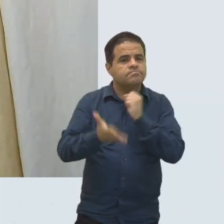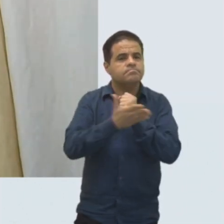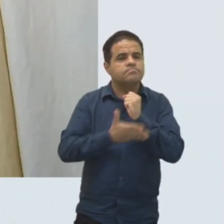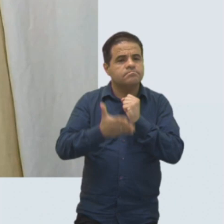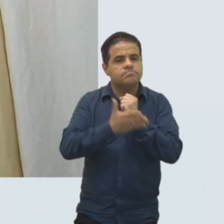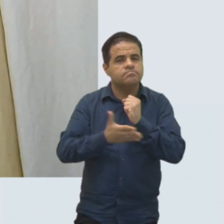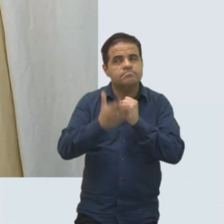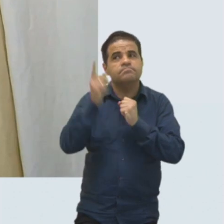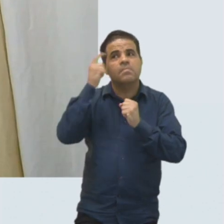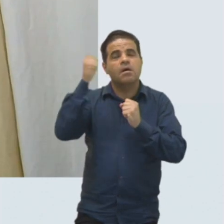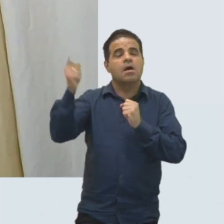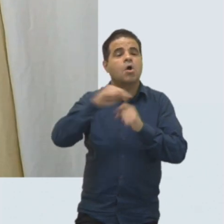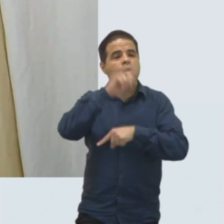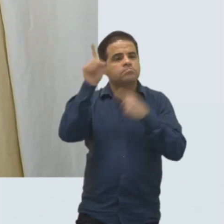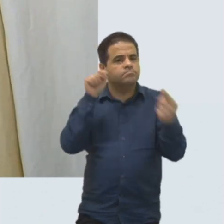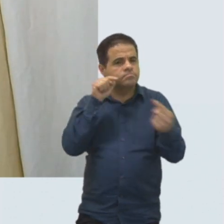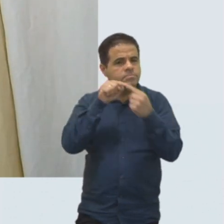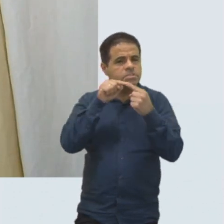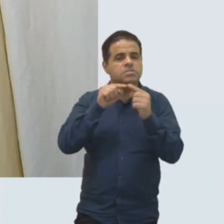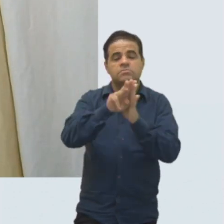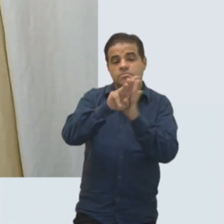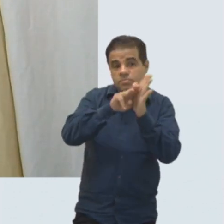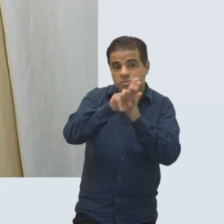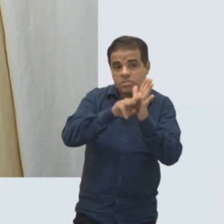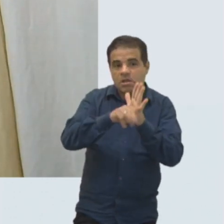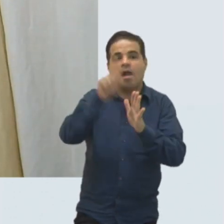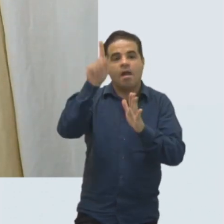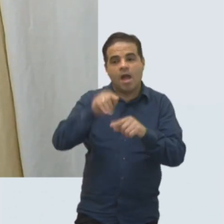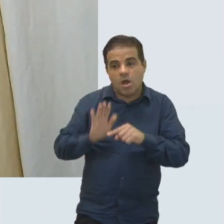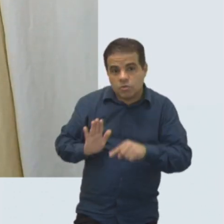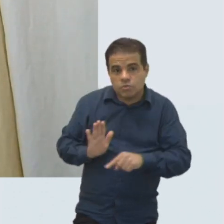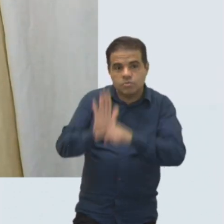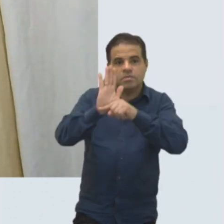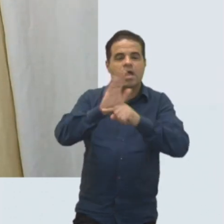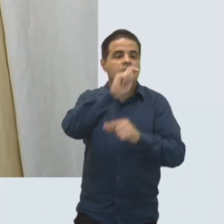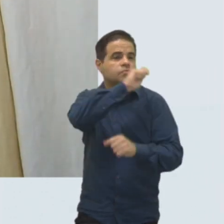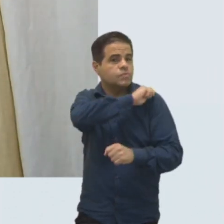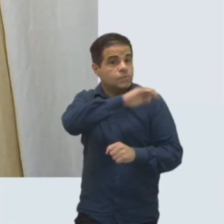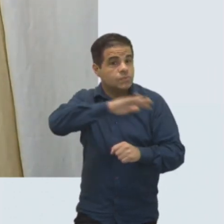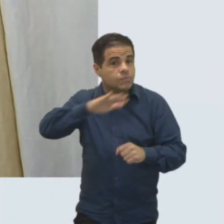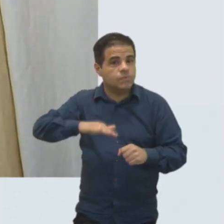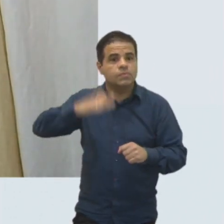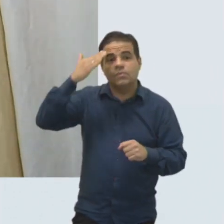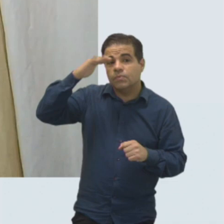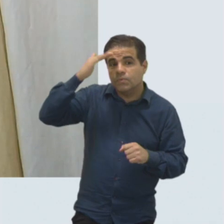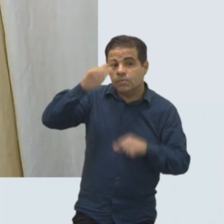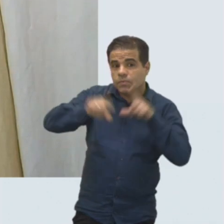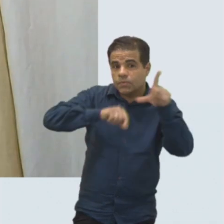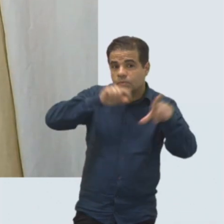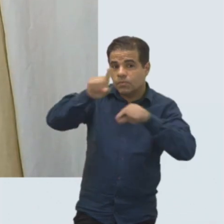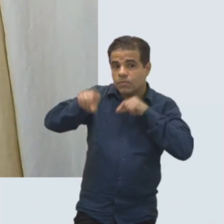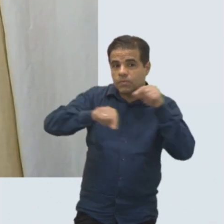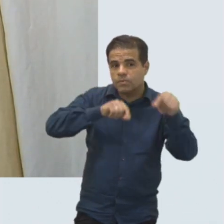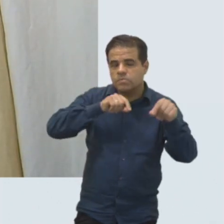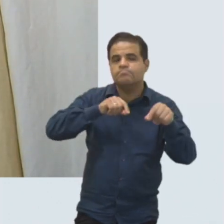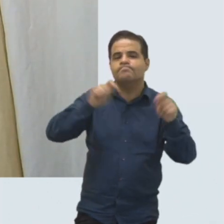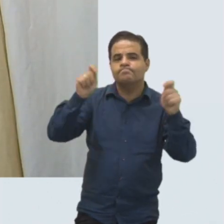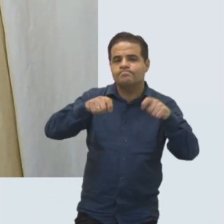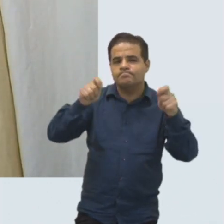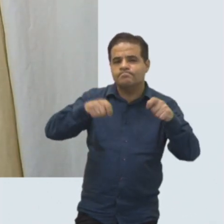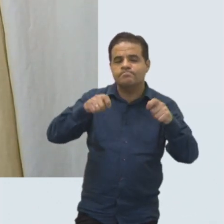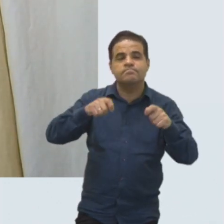isso? O objetivo dessa metodologia é fazer com que os alunos adquiram conhecimento por meio de uma solução colaborativa. Geralmente, ela